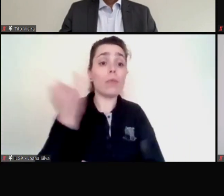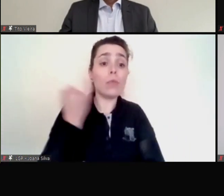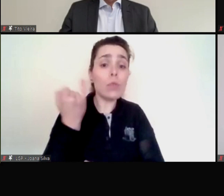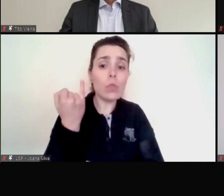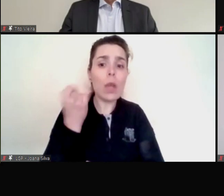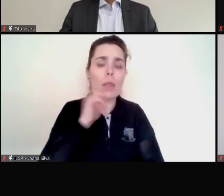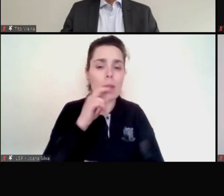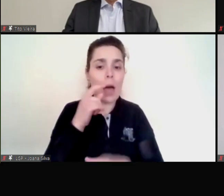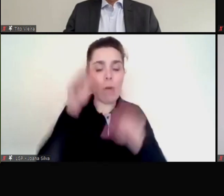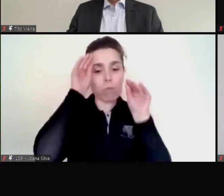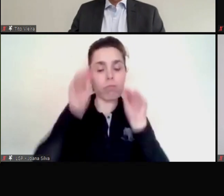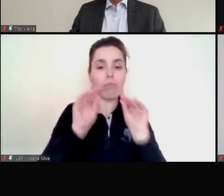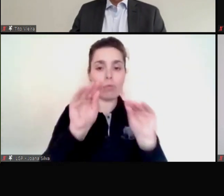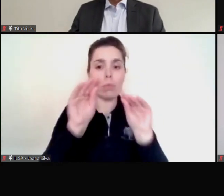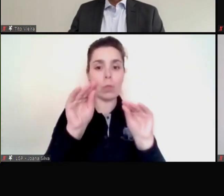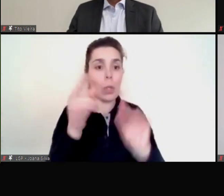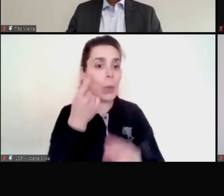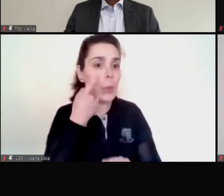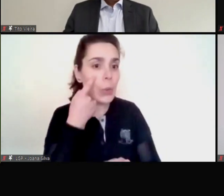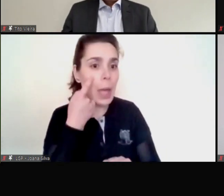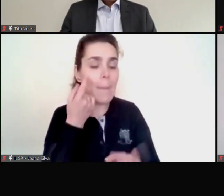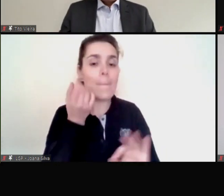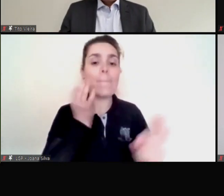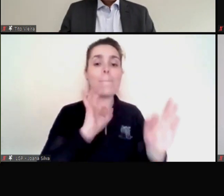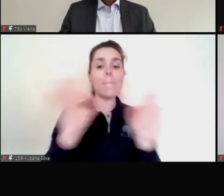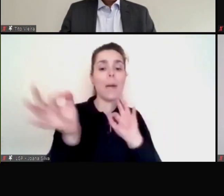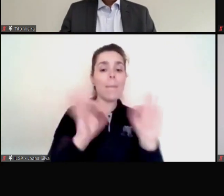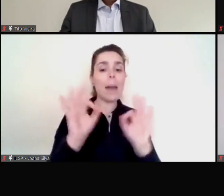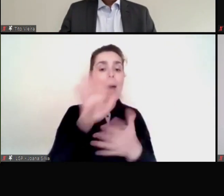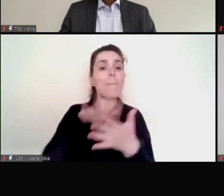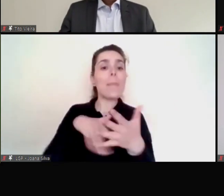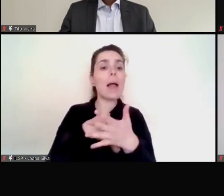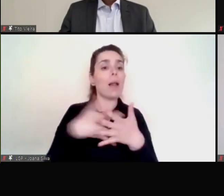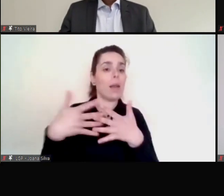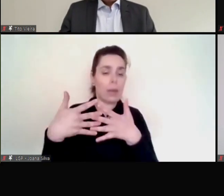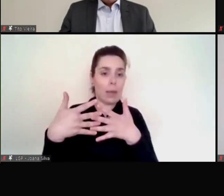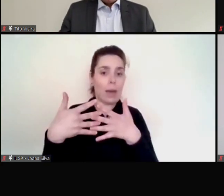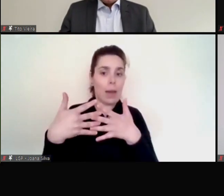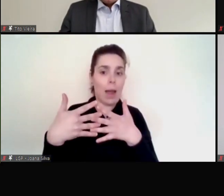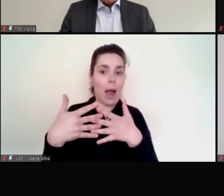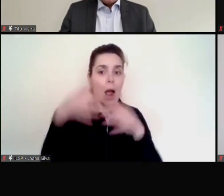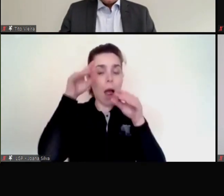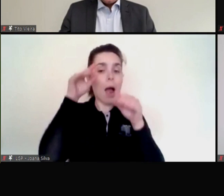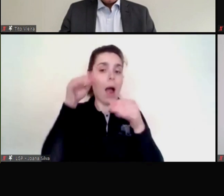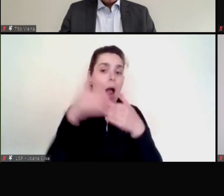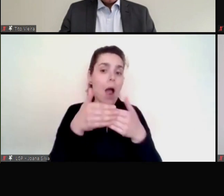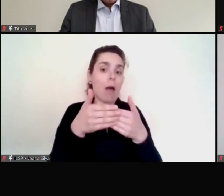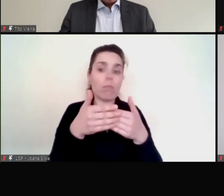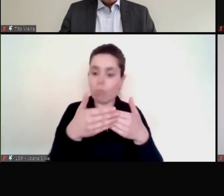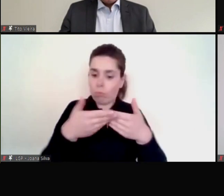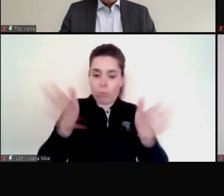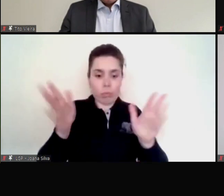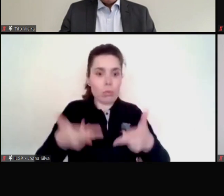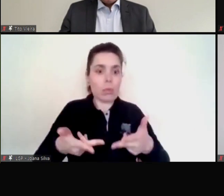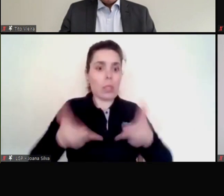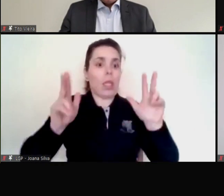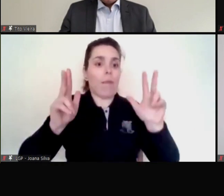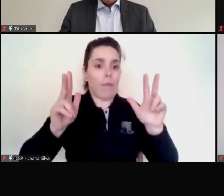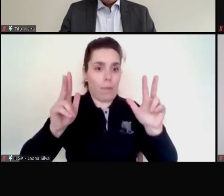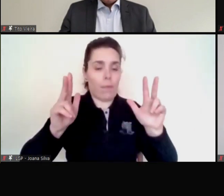nossa oferta, podem planear o acesso a essa oferta de forma livre, aberta,